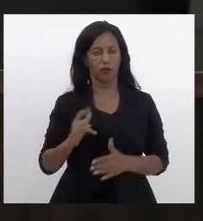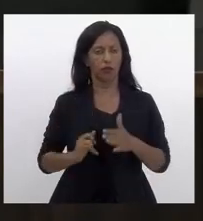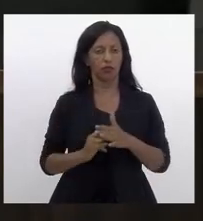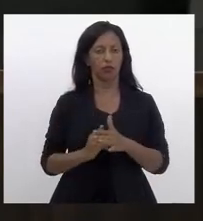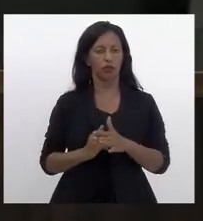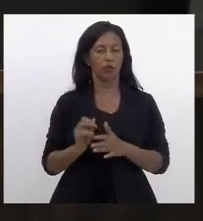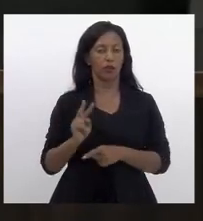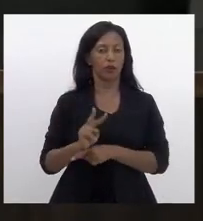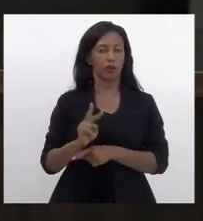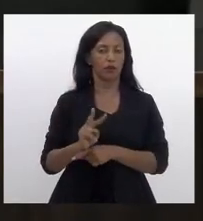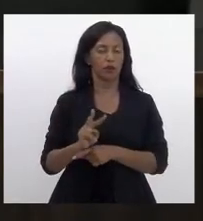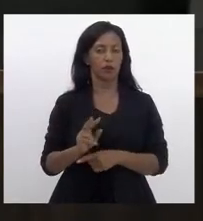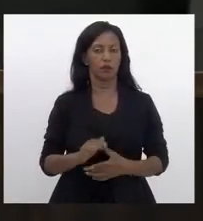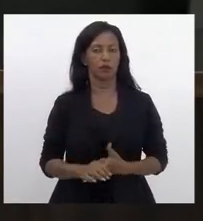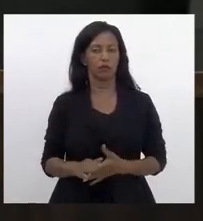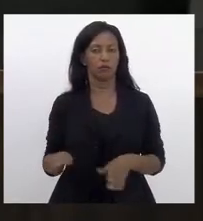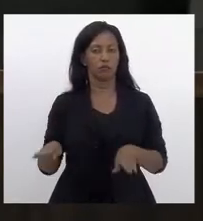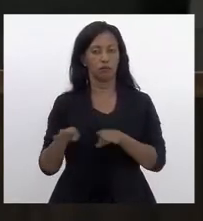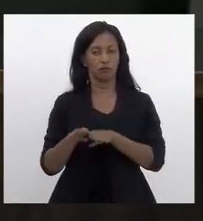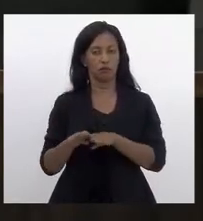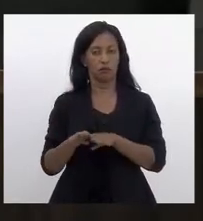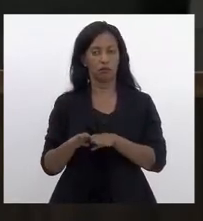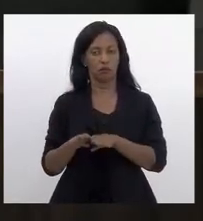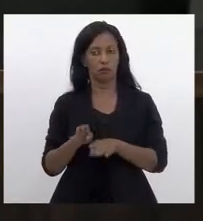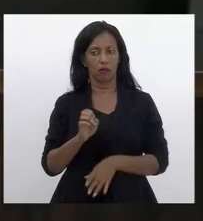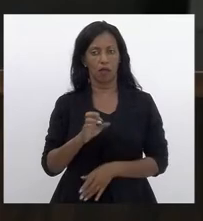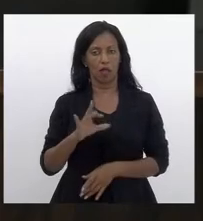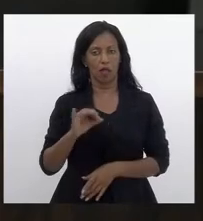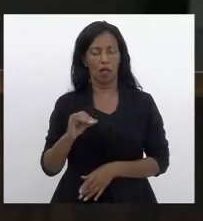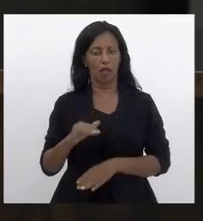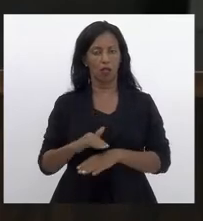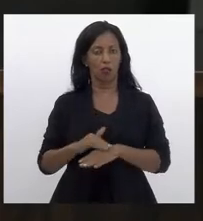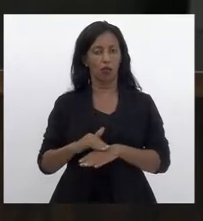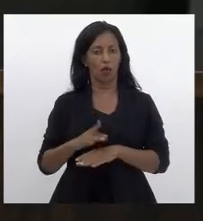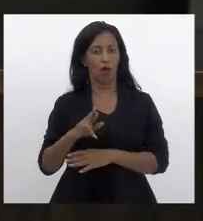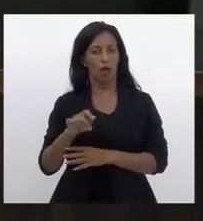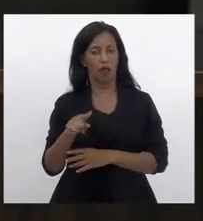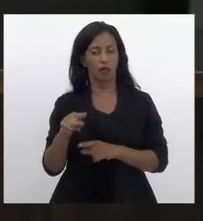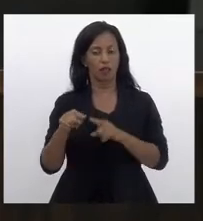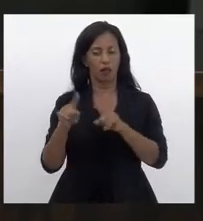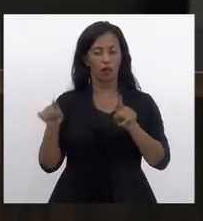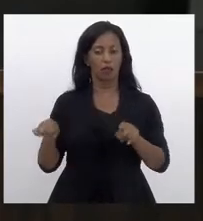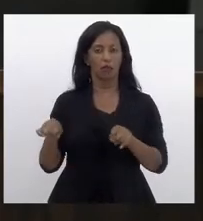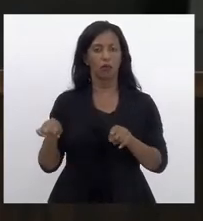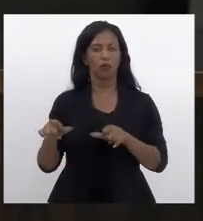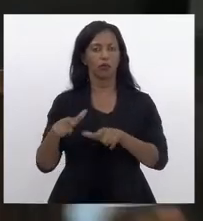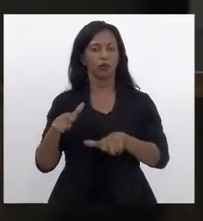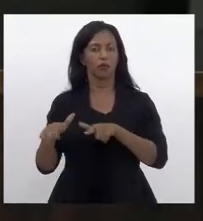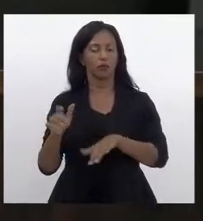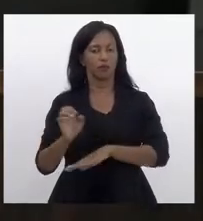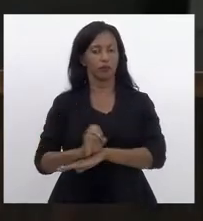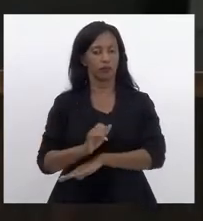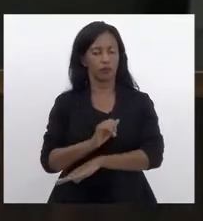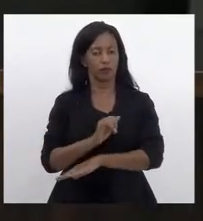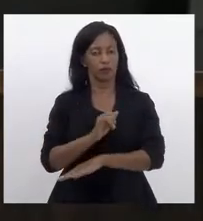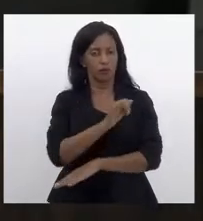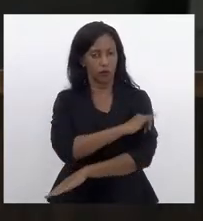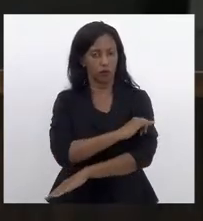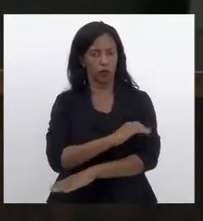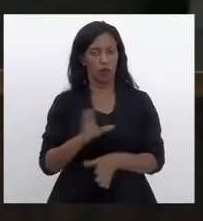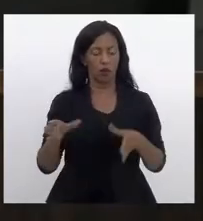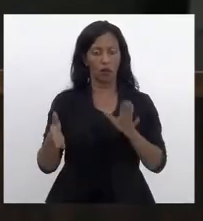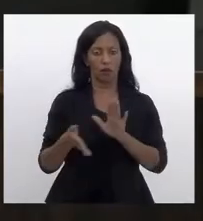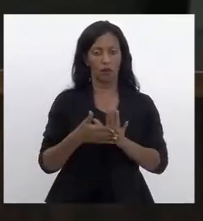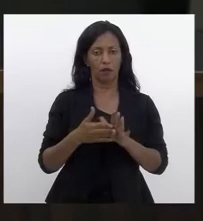Programa de Proteção da Igualdade Étnico-Racial no Mercado de Trabalho no âmbito do Estado do Rio de Janeiro. Pendente de pareceres das